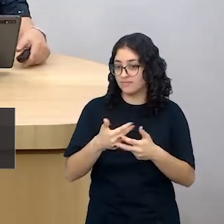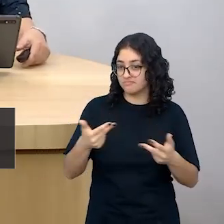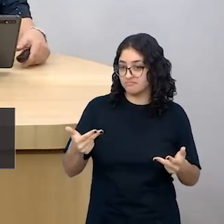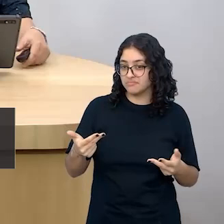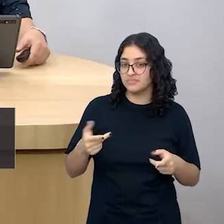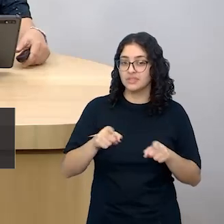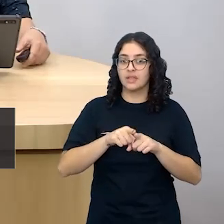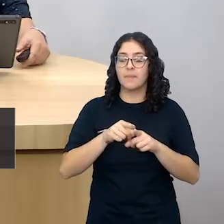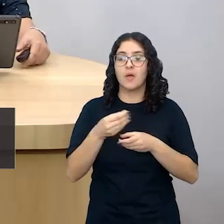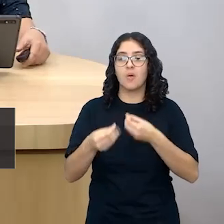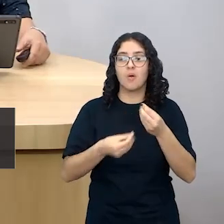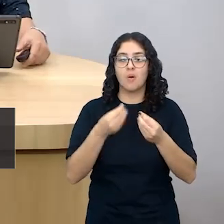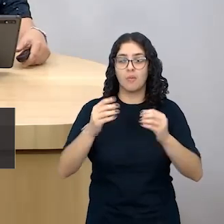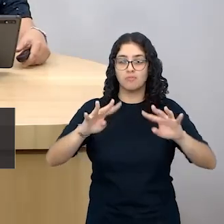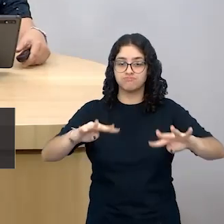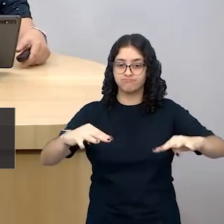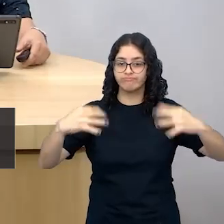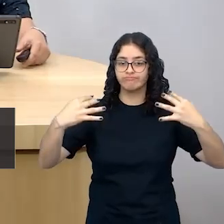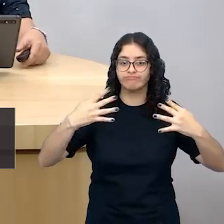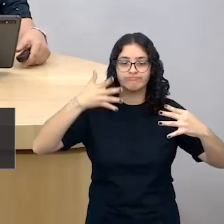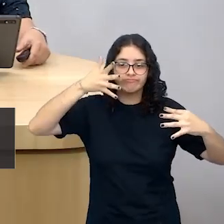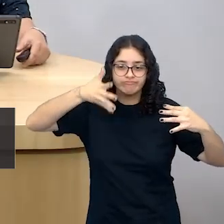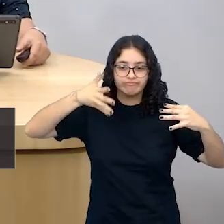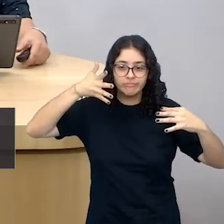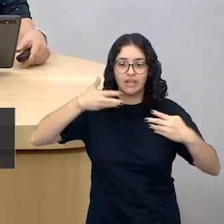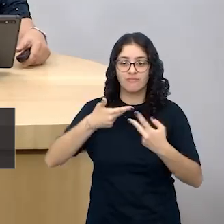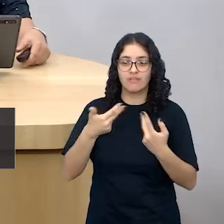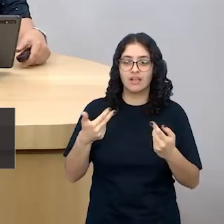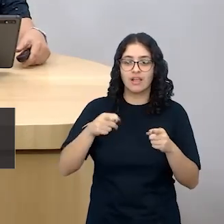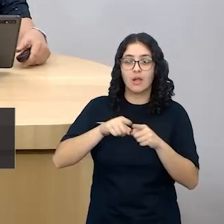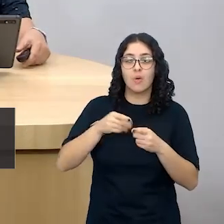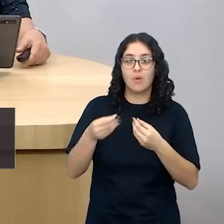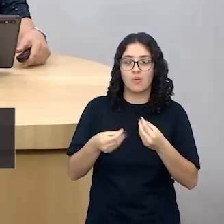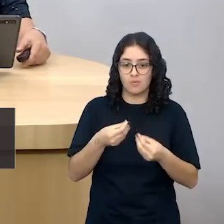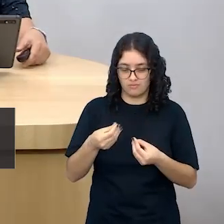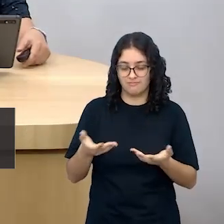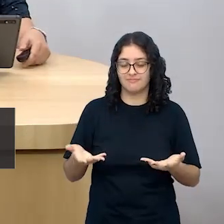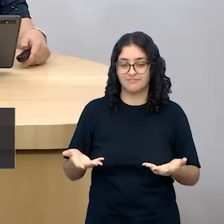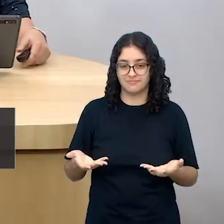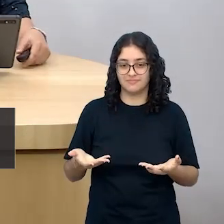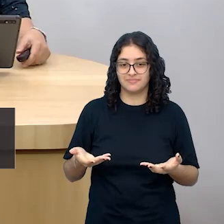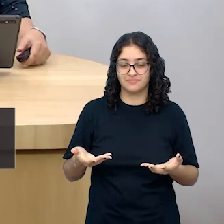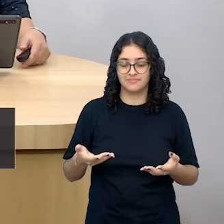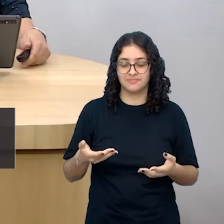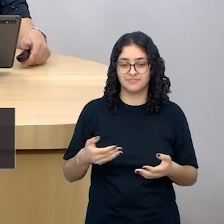falar em público ou poder defender seus argumentos sem gritar, por exemplo.